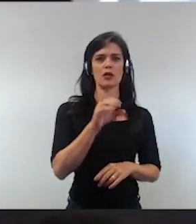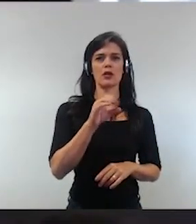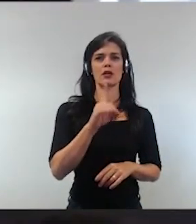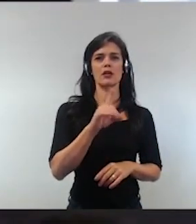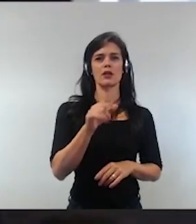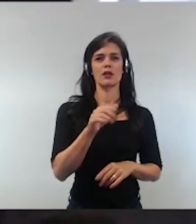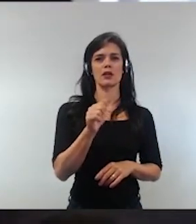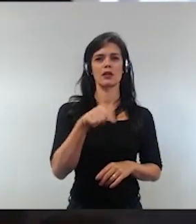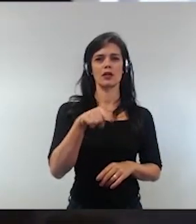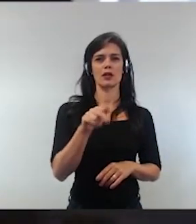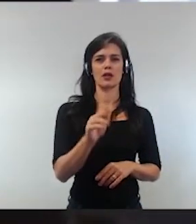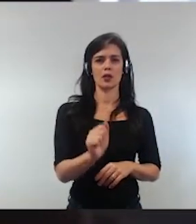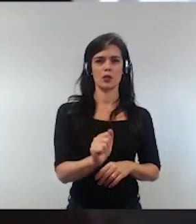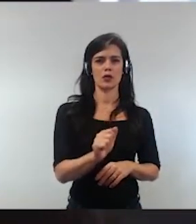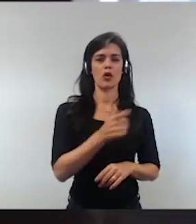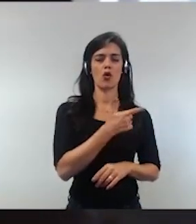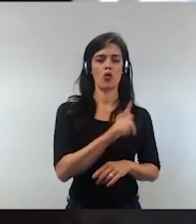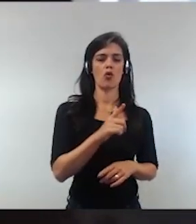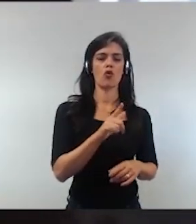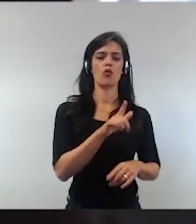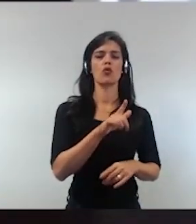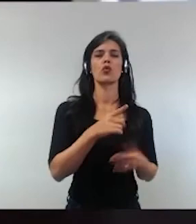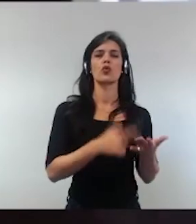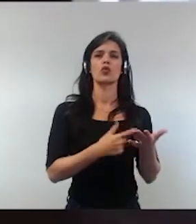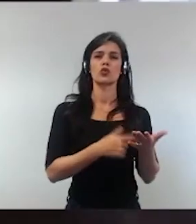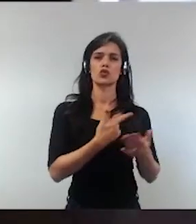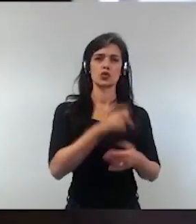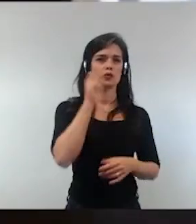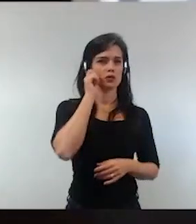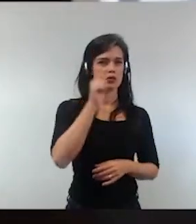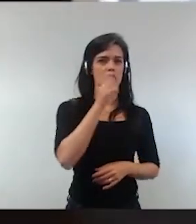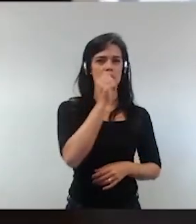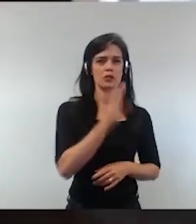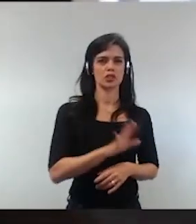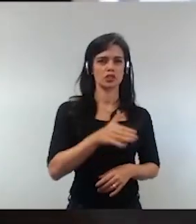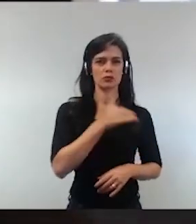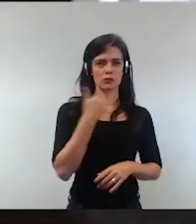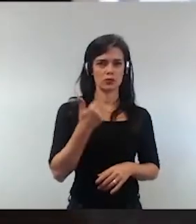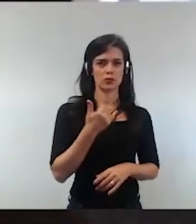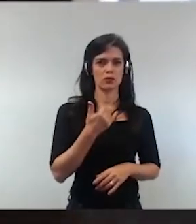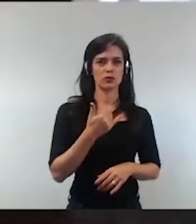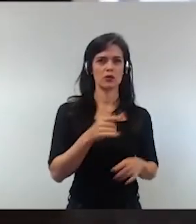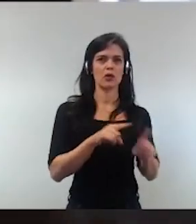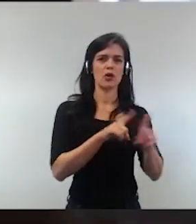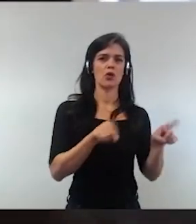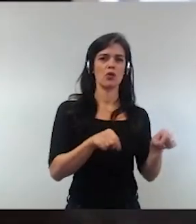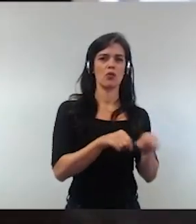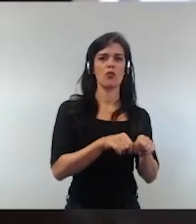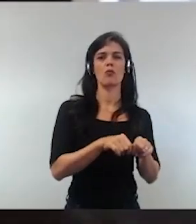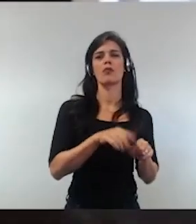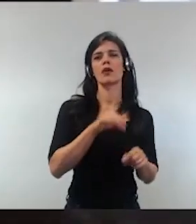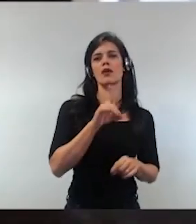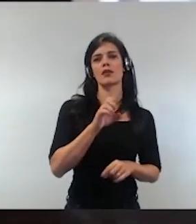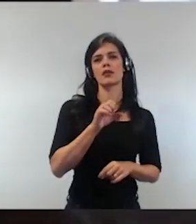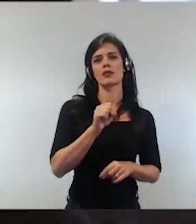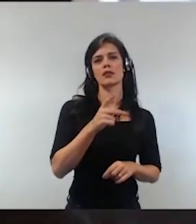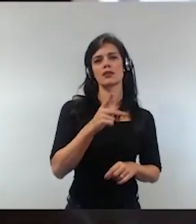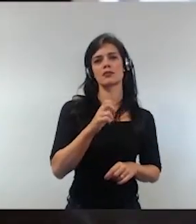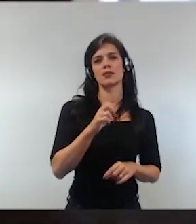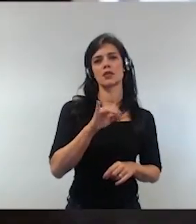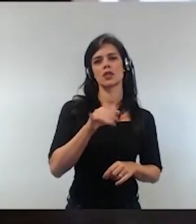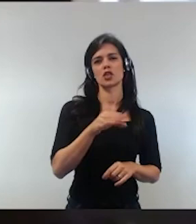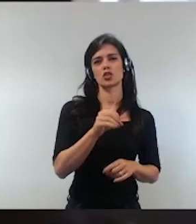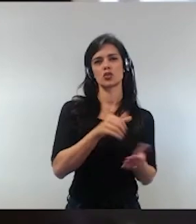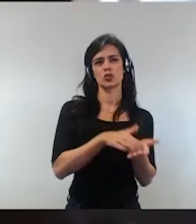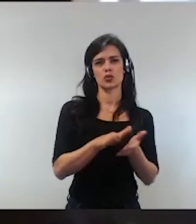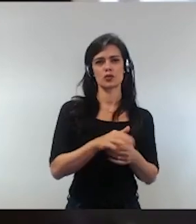livro também nessa mesma linha que eu gosto muito, de uma outra autora brasileira que já faleceu, que é O Quarto de Despejo, da Carolina Maria de Jesus,